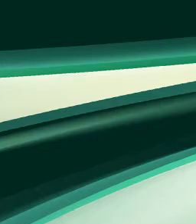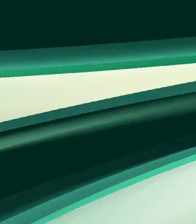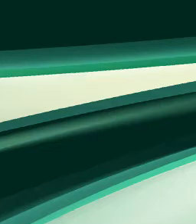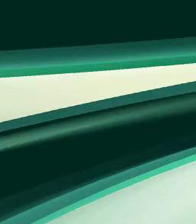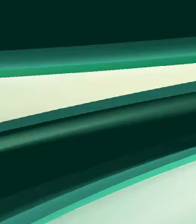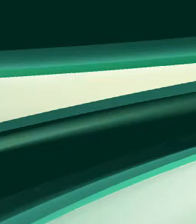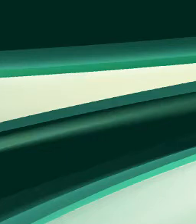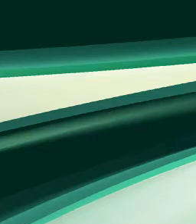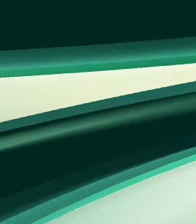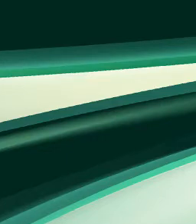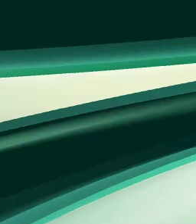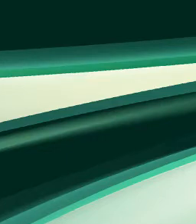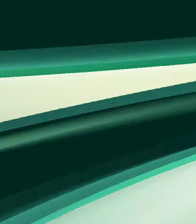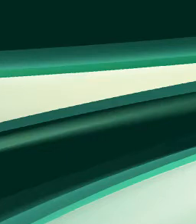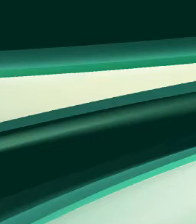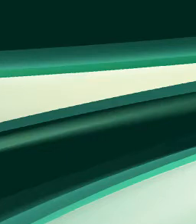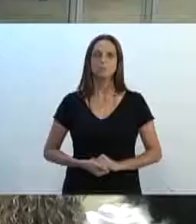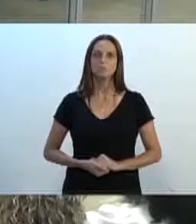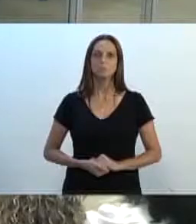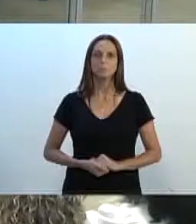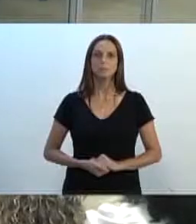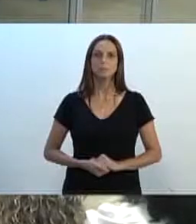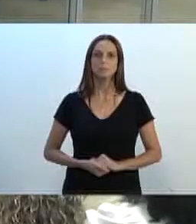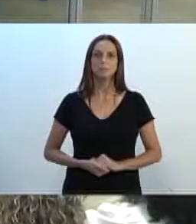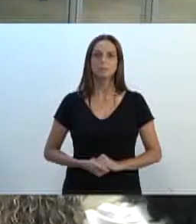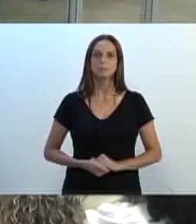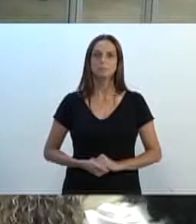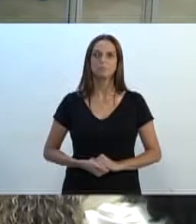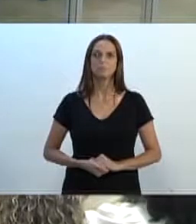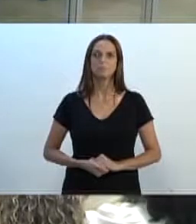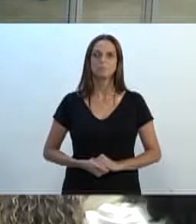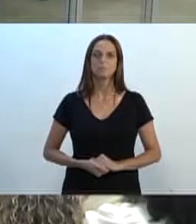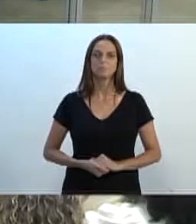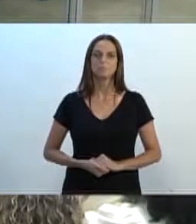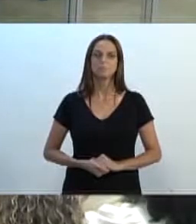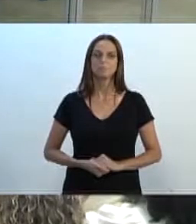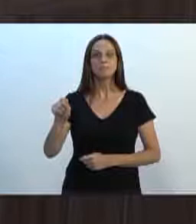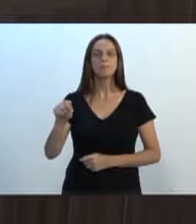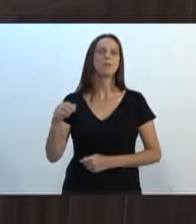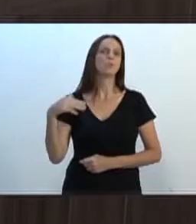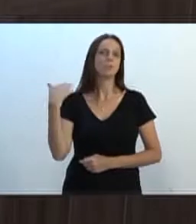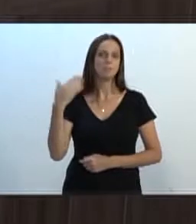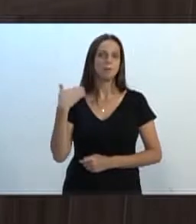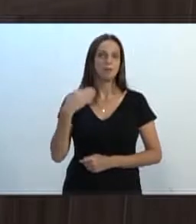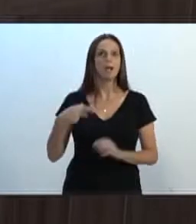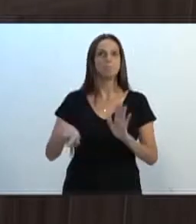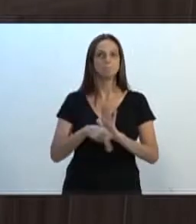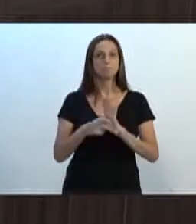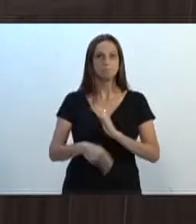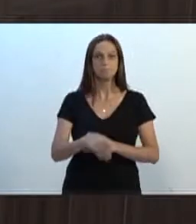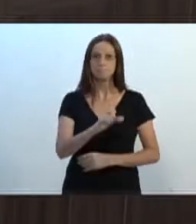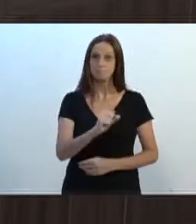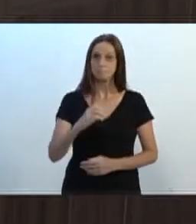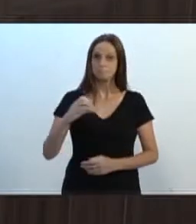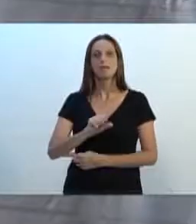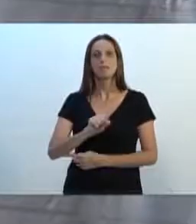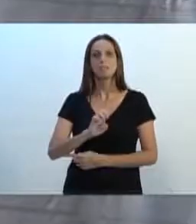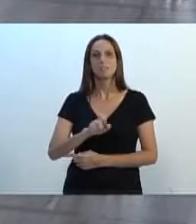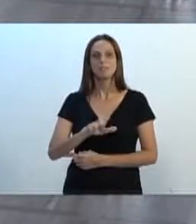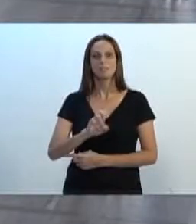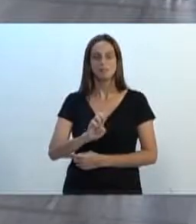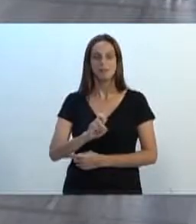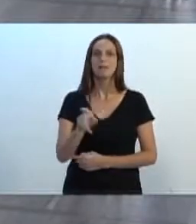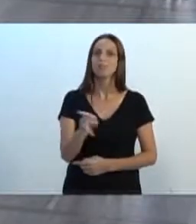da comarca de Blumenau. Acompanhe. A Câmara de Vereadores realizou na segunda-feira, dia 10, sessão solene em homenagem